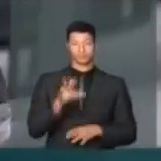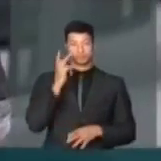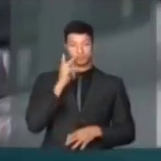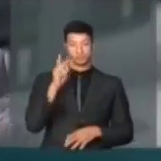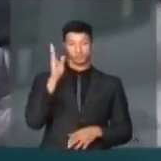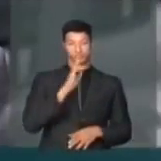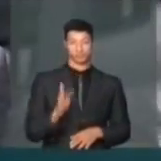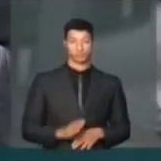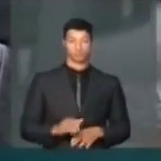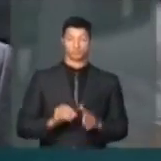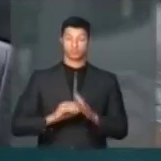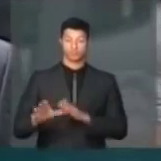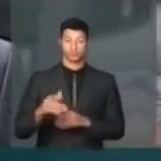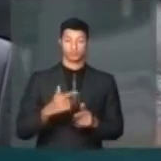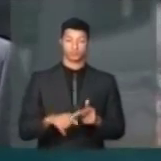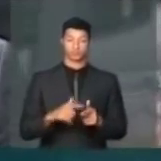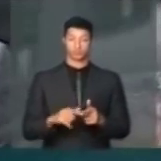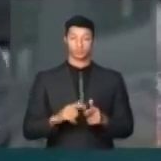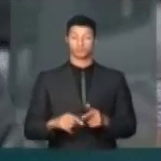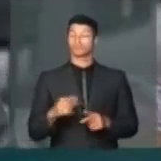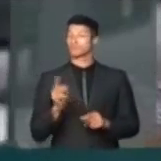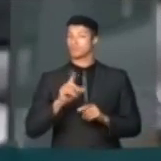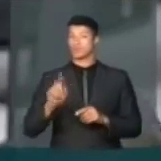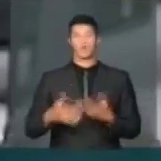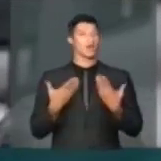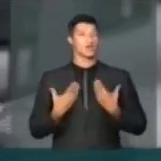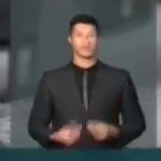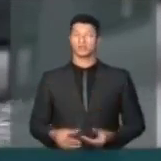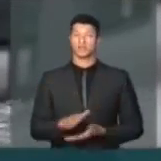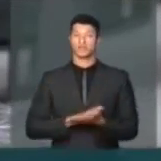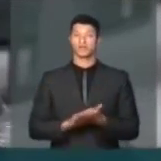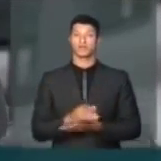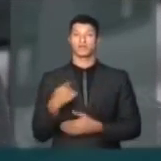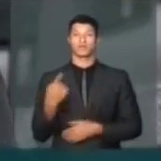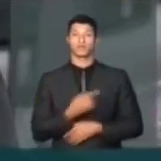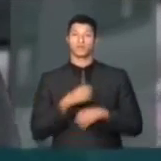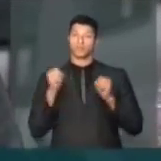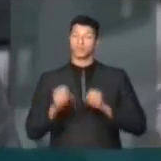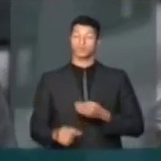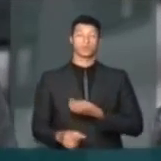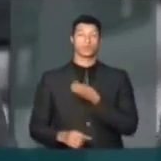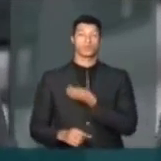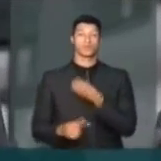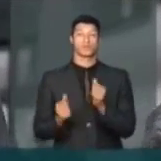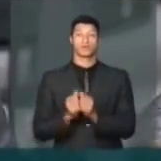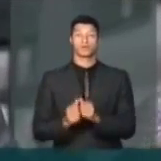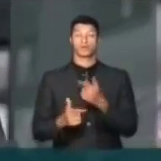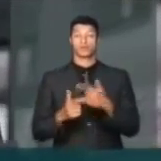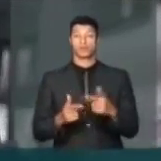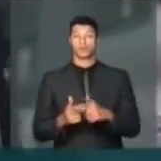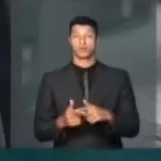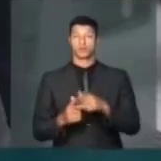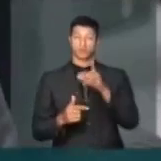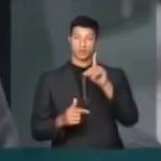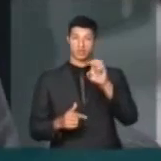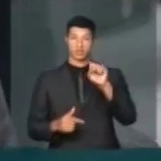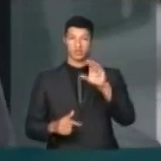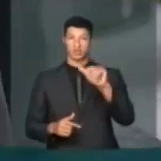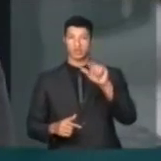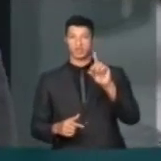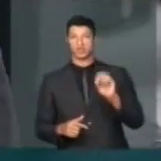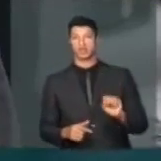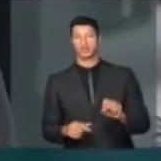que o Brasil saia dessa situação. Não é aceitável que nós possamos conviver com tamanho quadro de descaso,